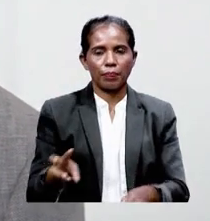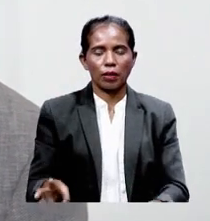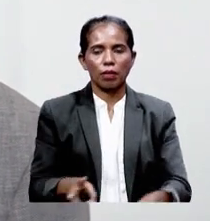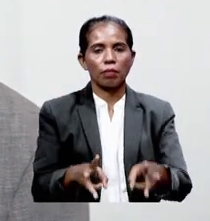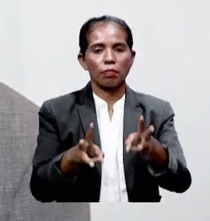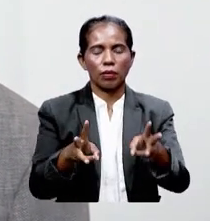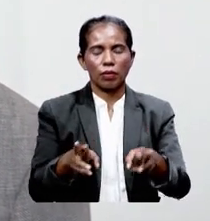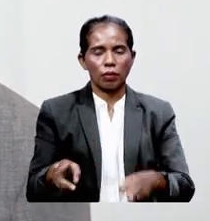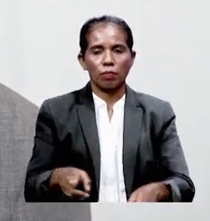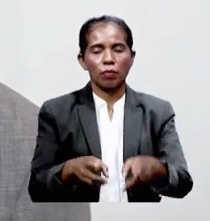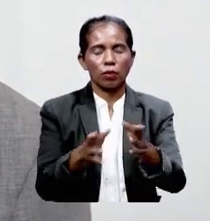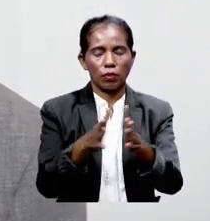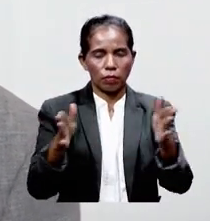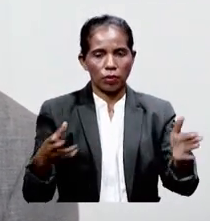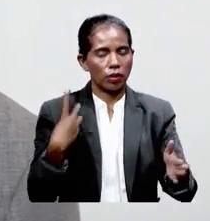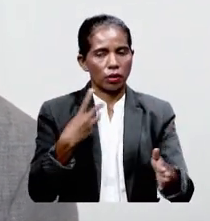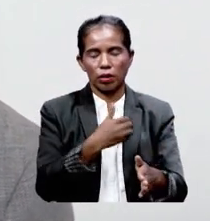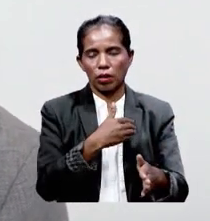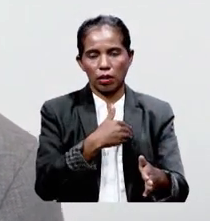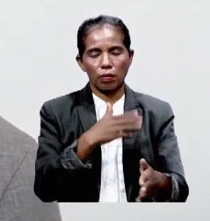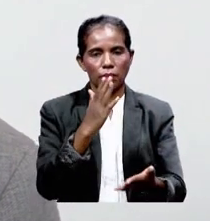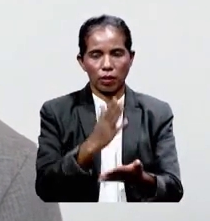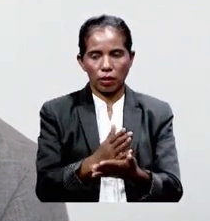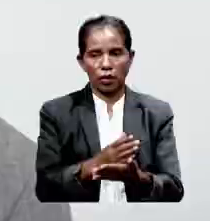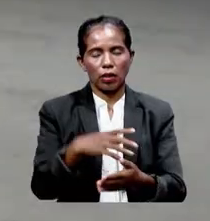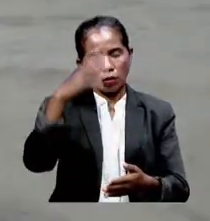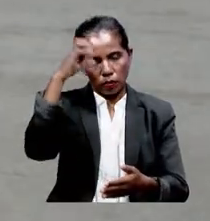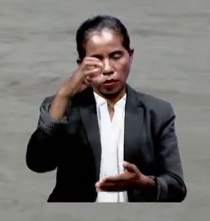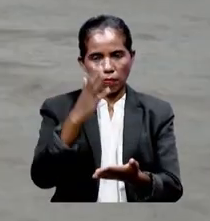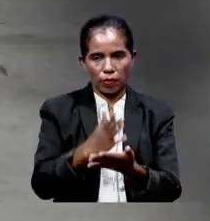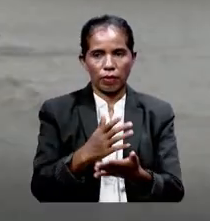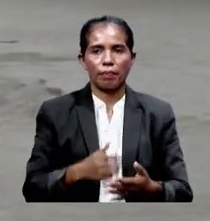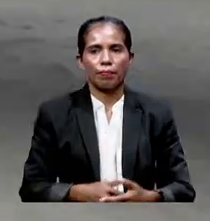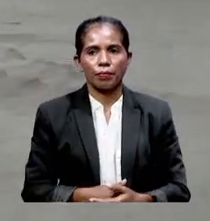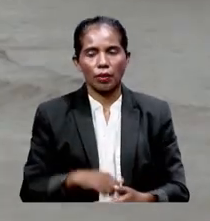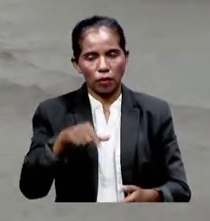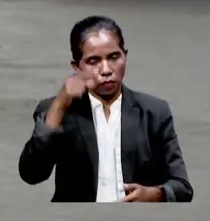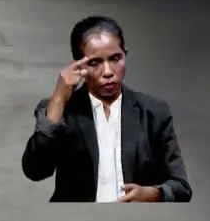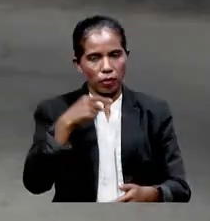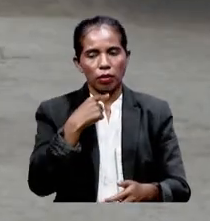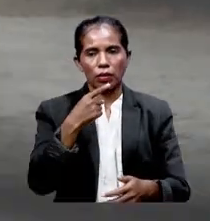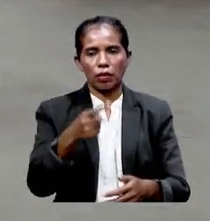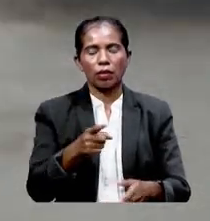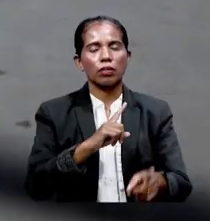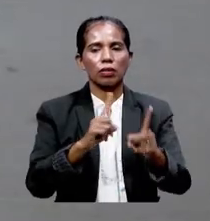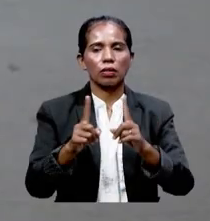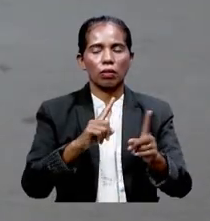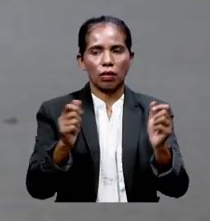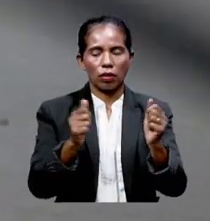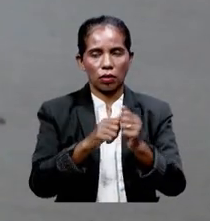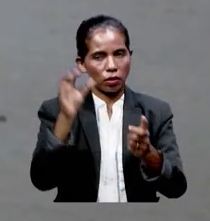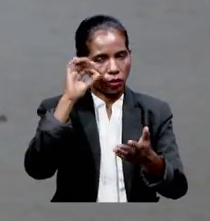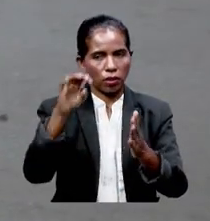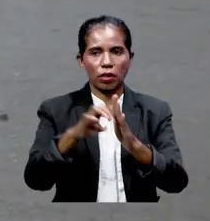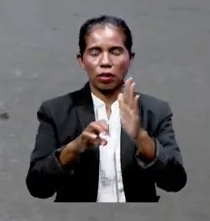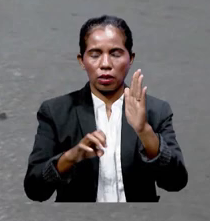sidak bele halos check dam so udam paratia magi ta bele hahu hala. Governante ne ateten, nia parte se coordena mos o secretário